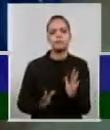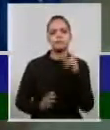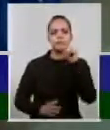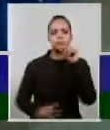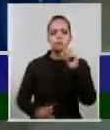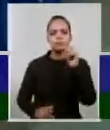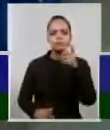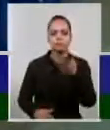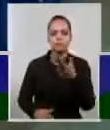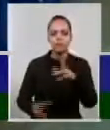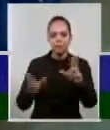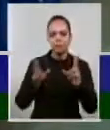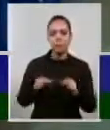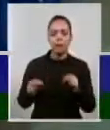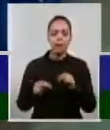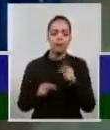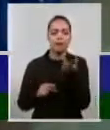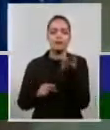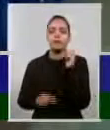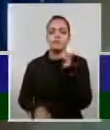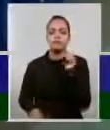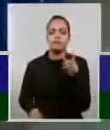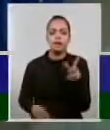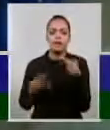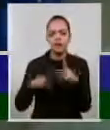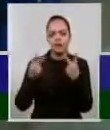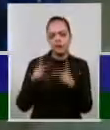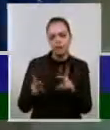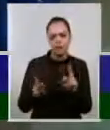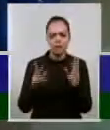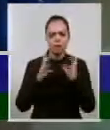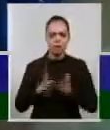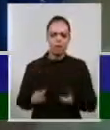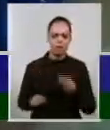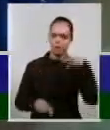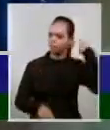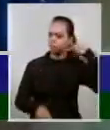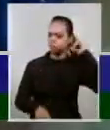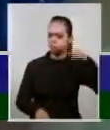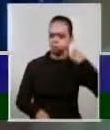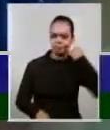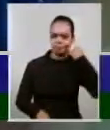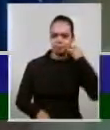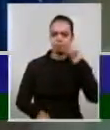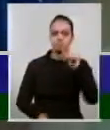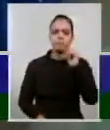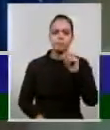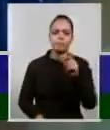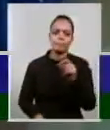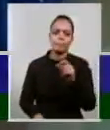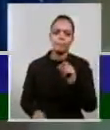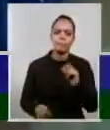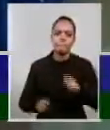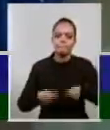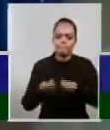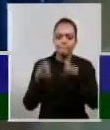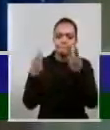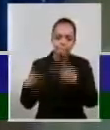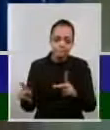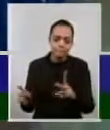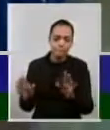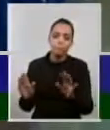que merece, sem dúvida, essa honraria que o vereador Juliano Modesto está designando a